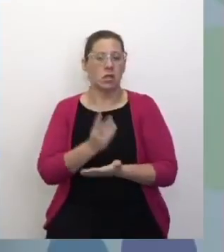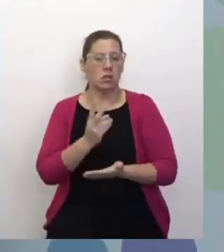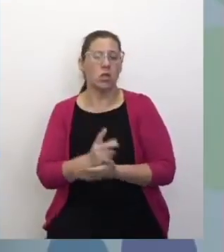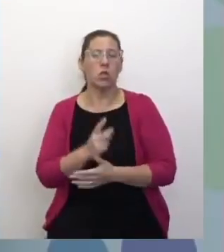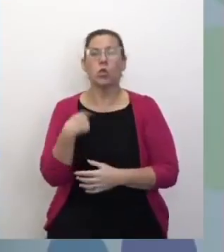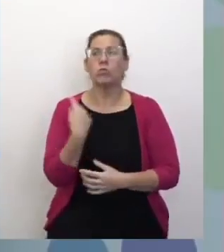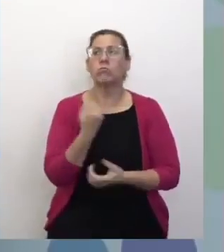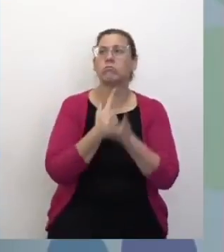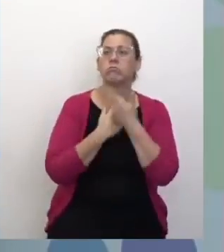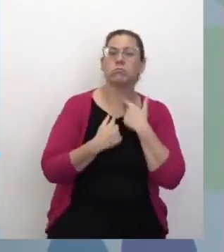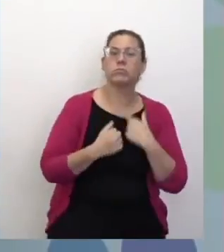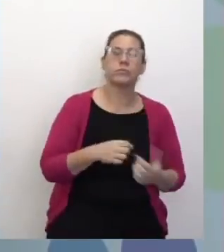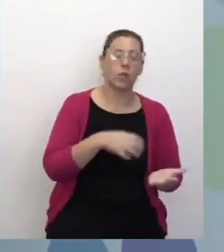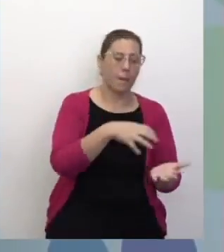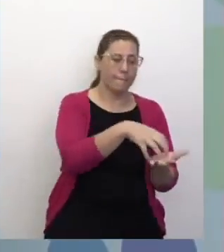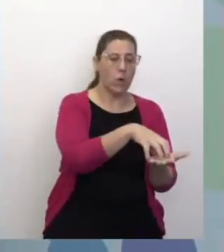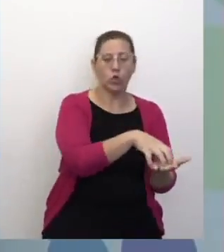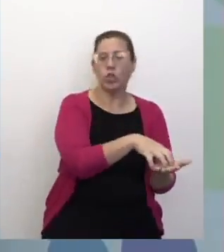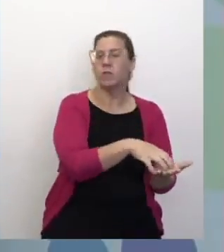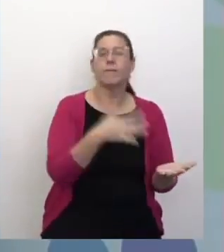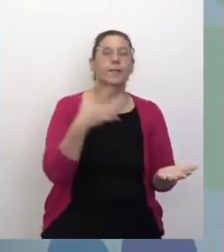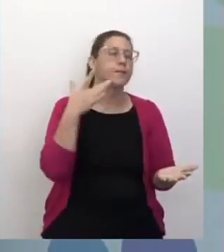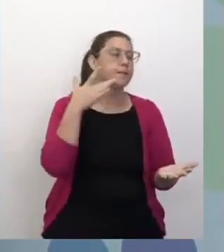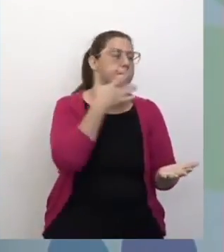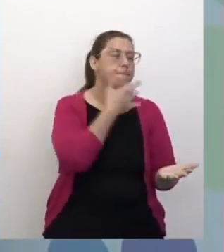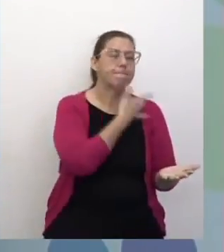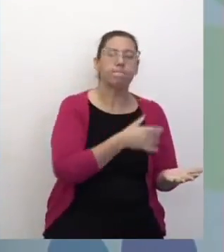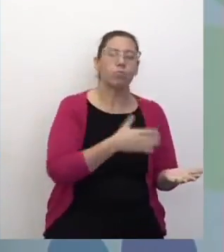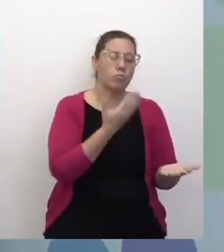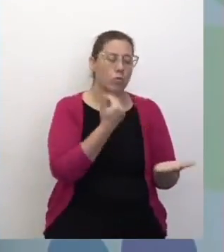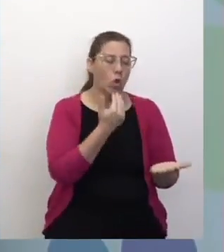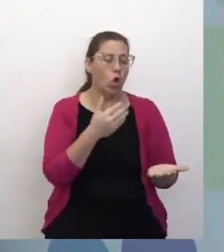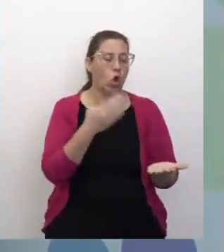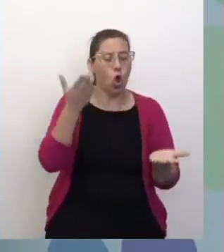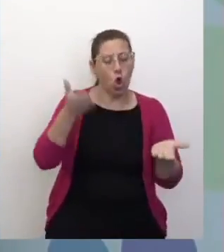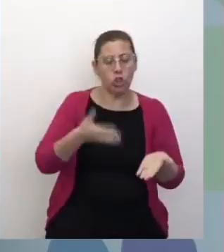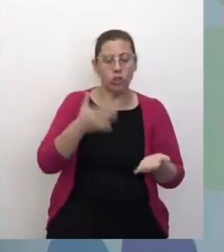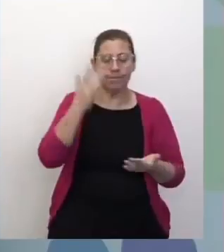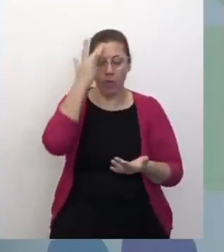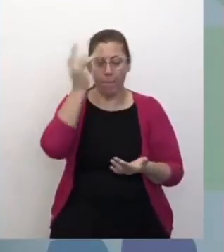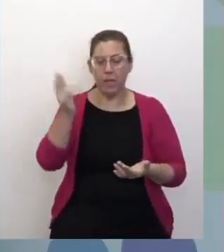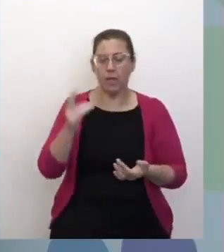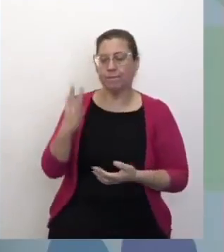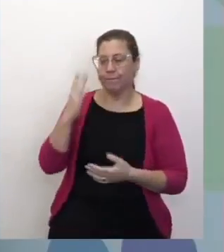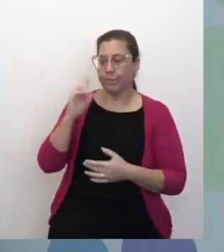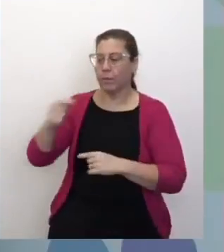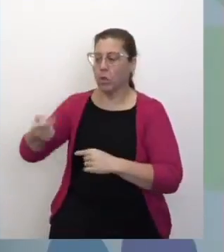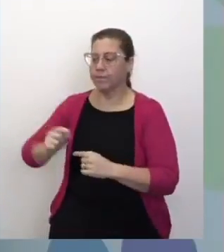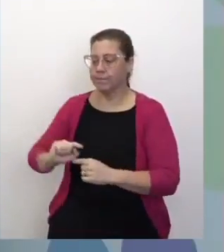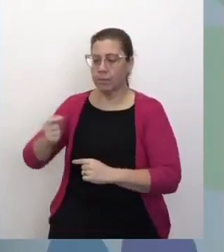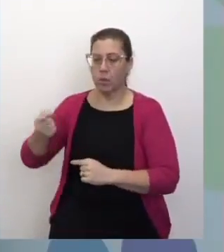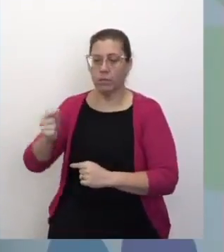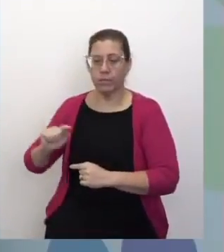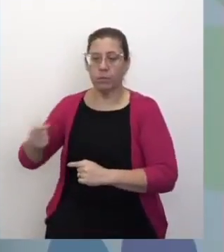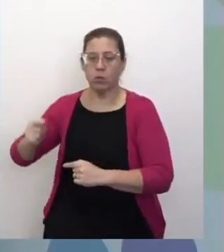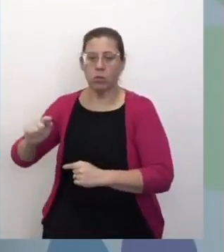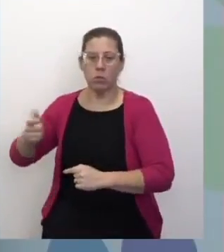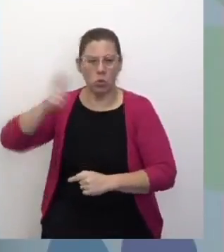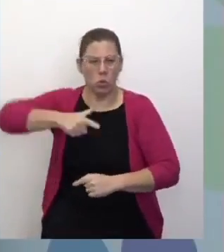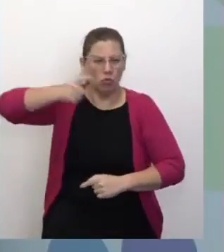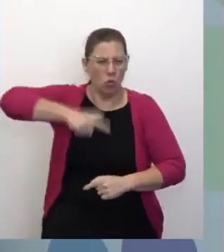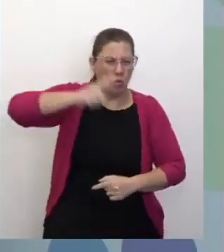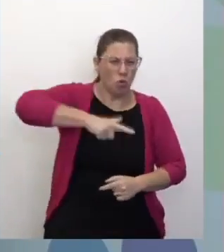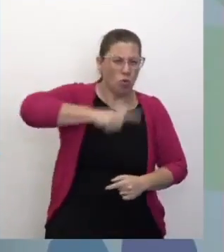né? Pudim de leite condensado, que delícia. Aí você come hoje, amanhã, depois. Chega uma hora que você nem sente mais o gosto do doce, só sente os